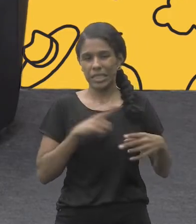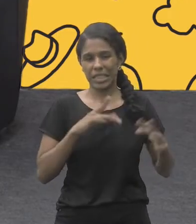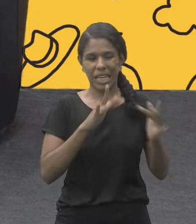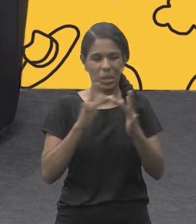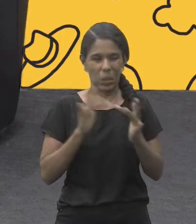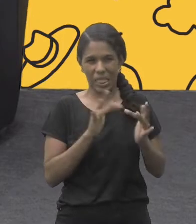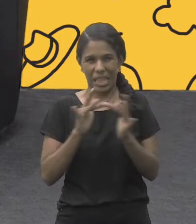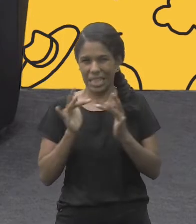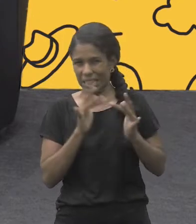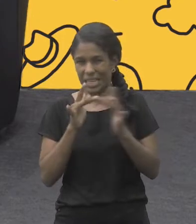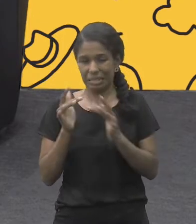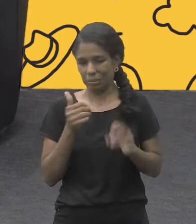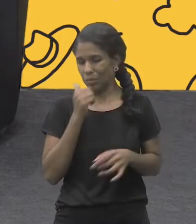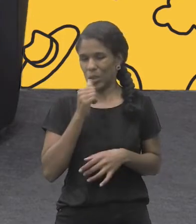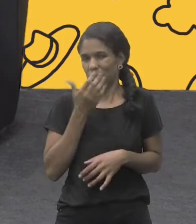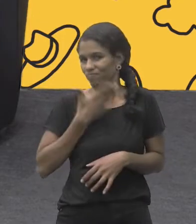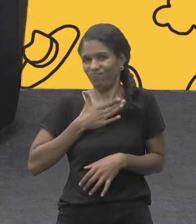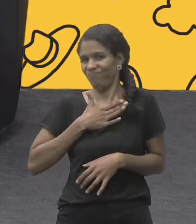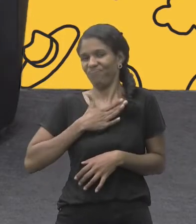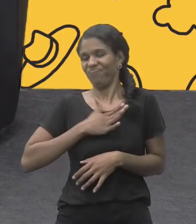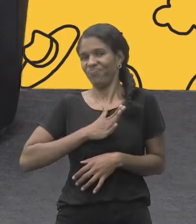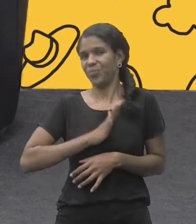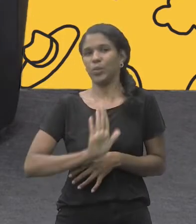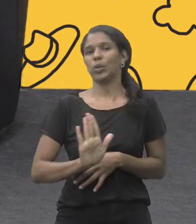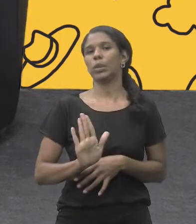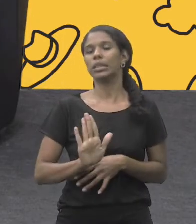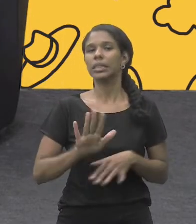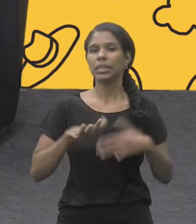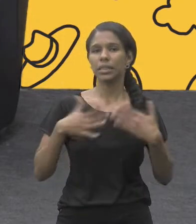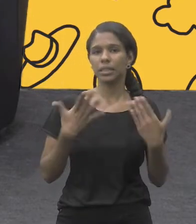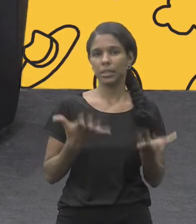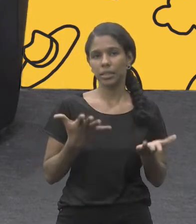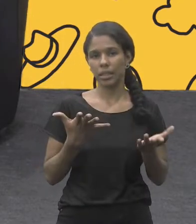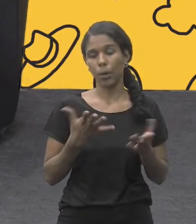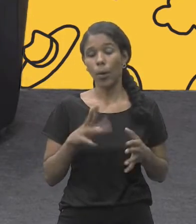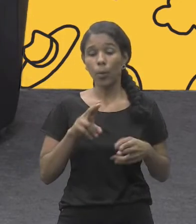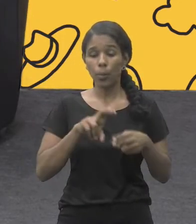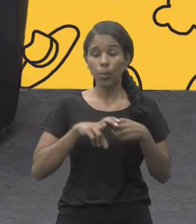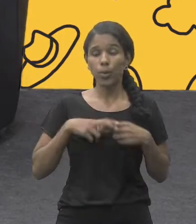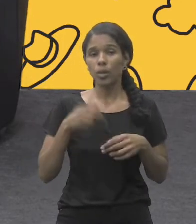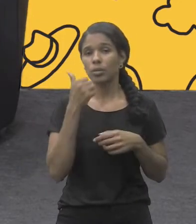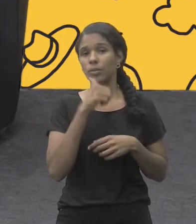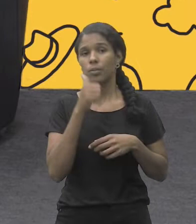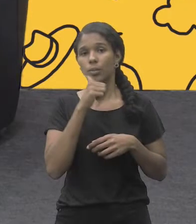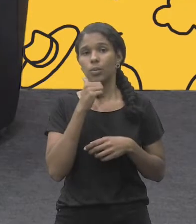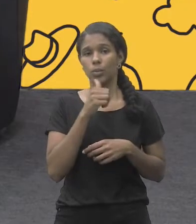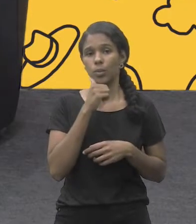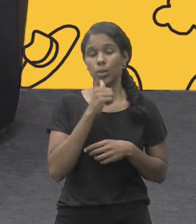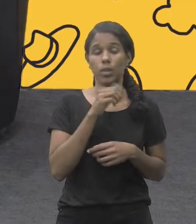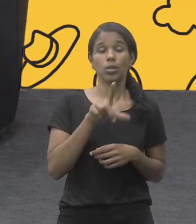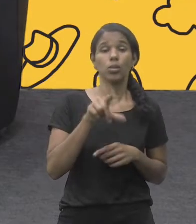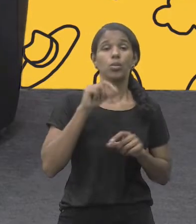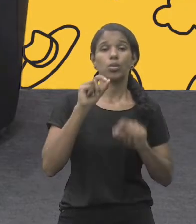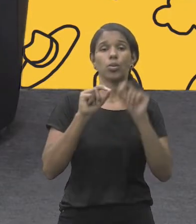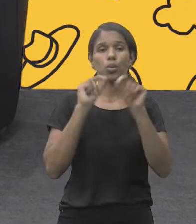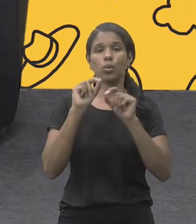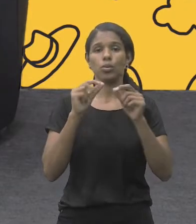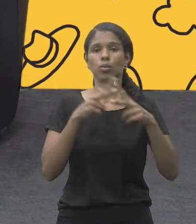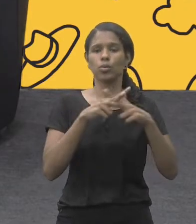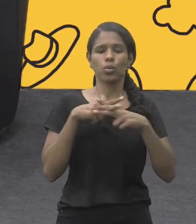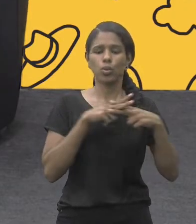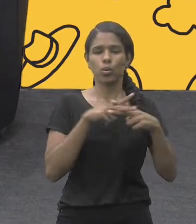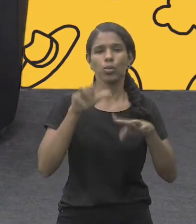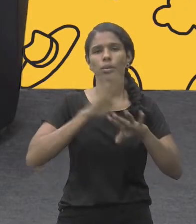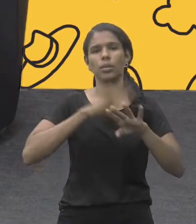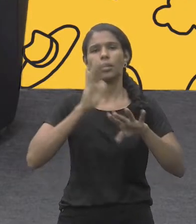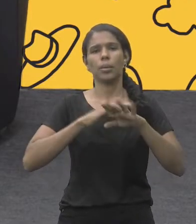contato, né? Aí você treina no saco, você treina nos equipamentos que tem na academia. E a partir do momento que você começa a